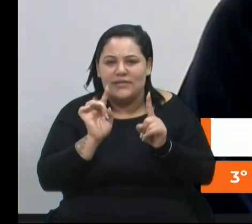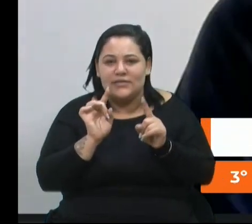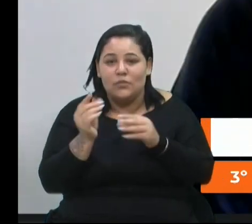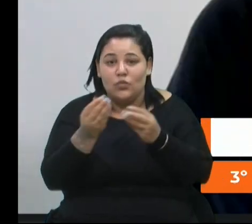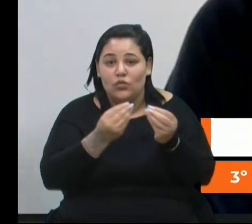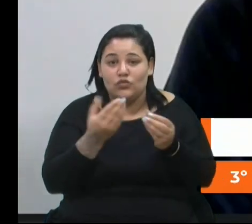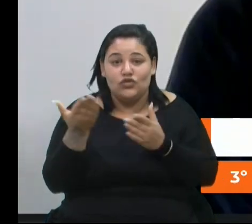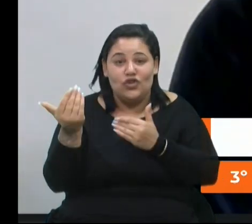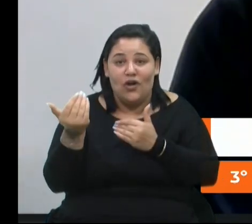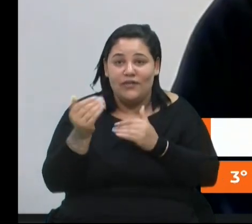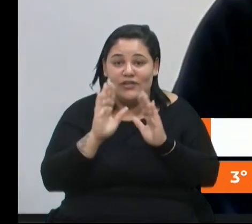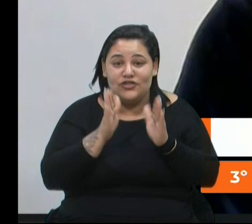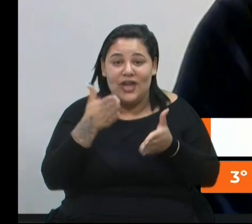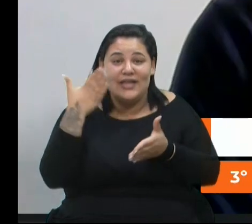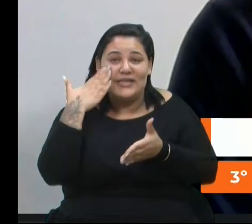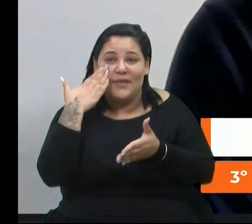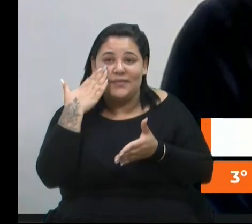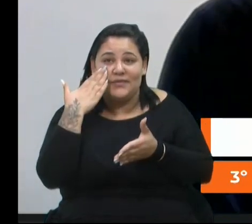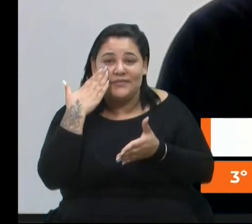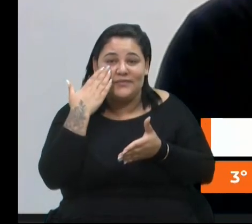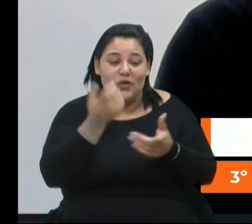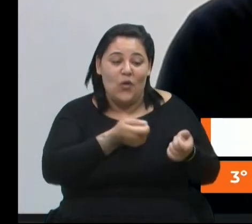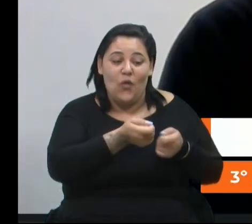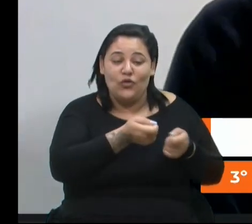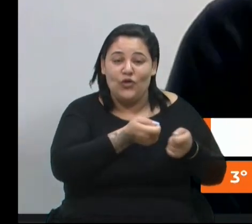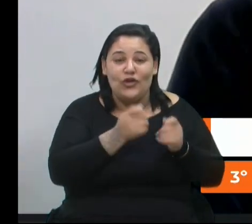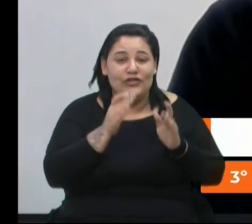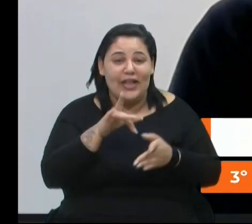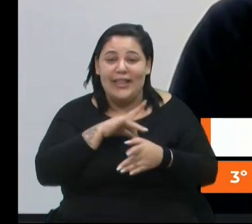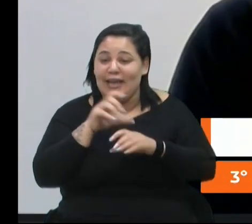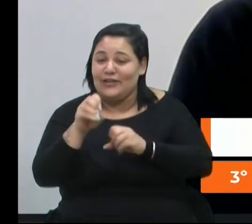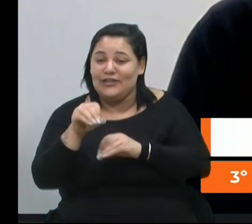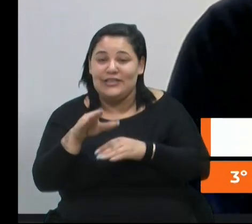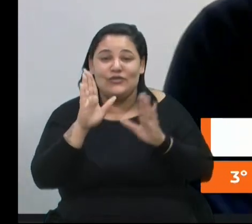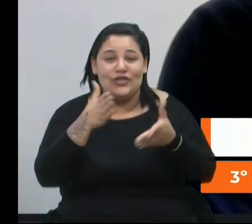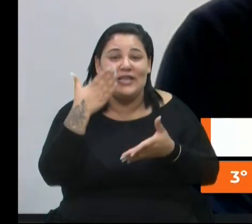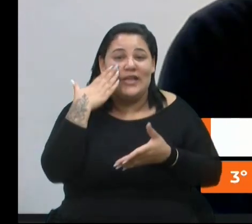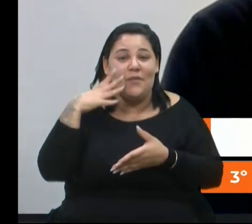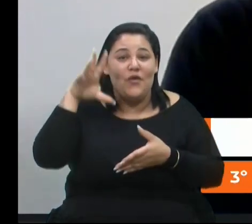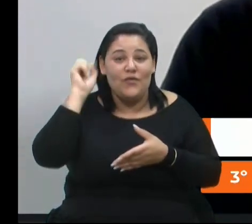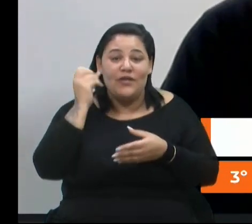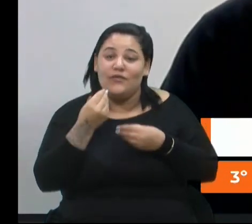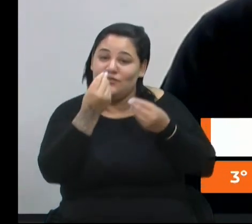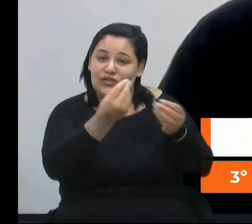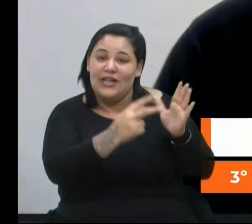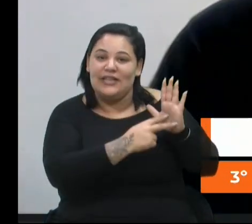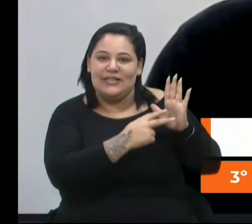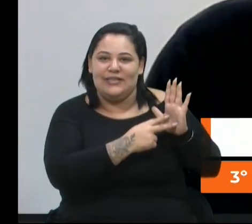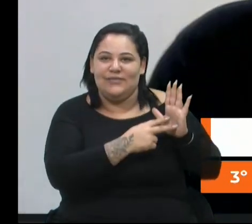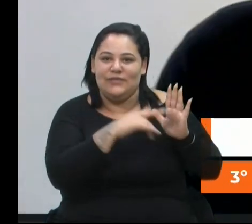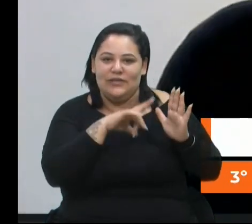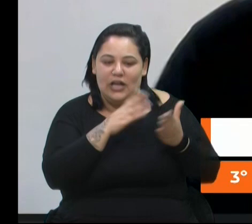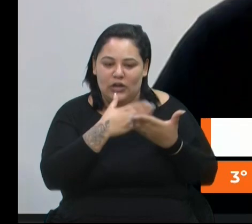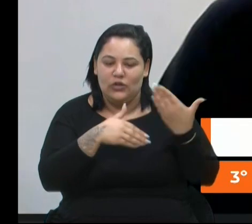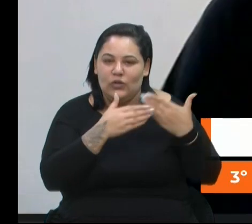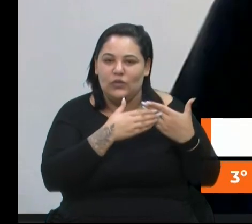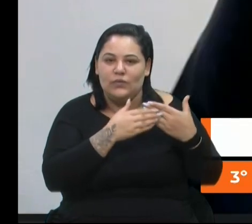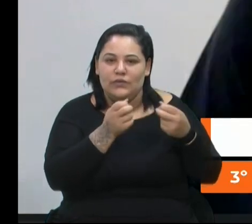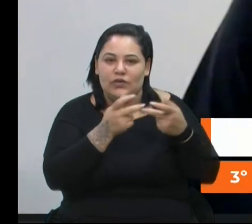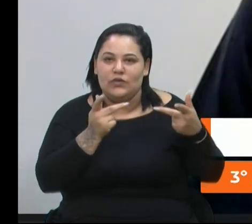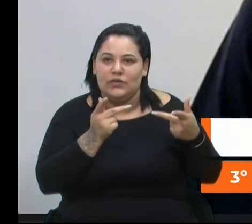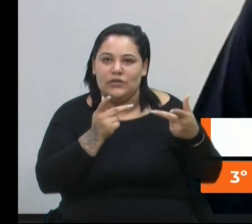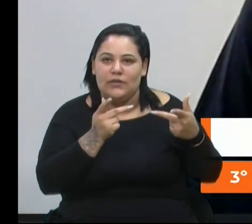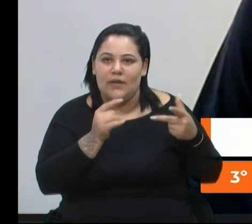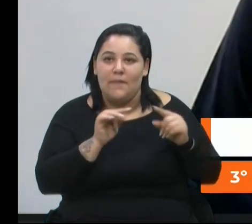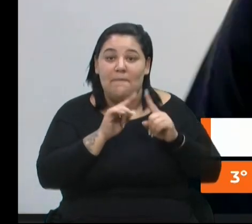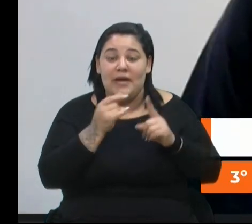eles já têm o controle inibitório, já têm educação, já sabem ouvir, vão te dar atenção, tem toda a questão do meio campo, se ele for